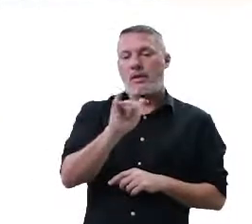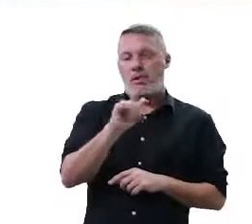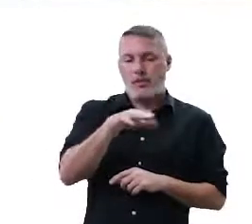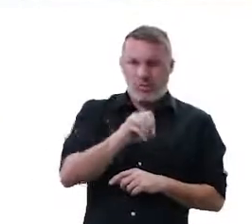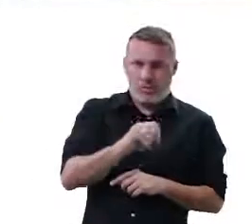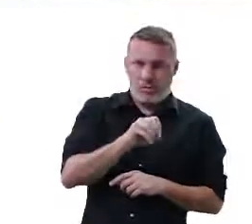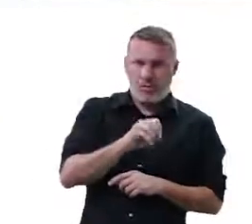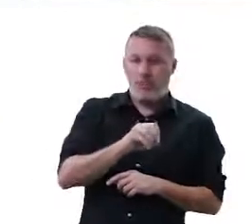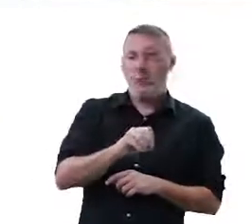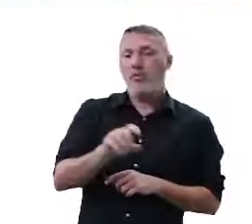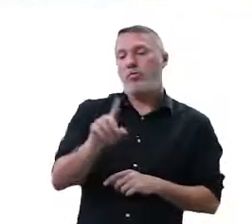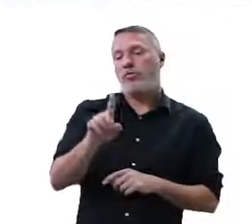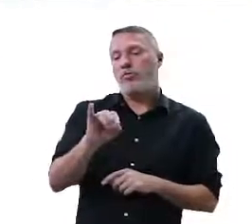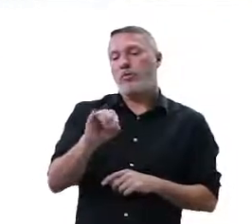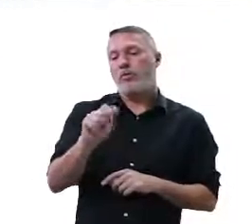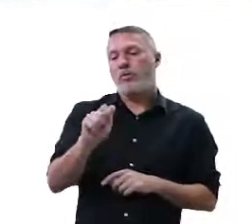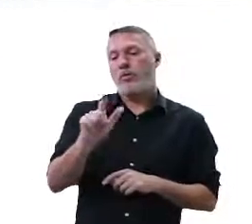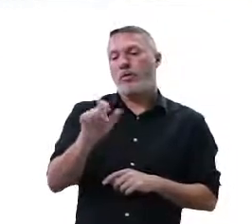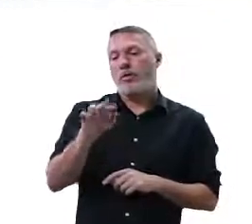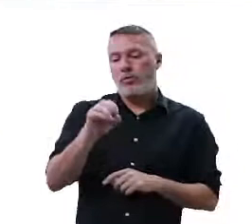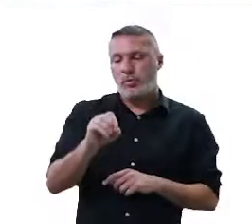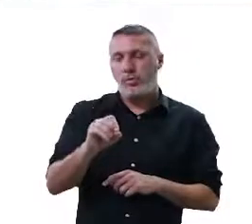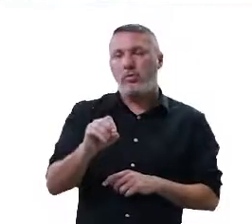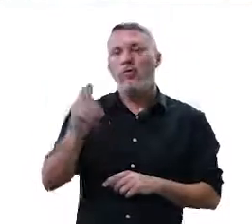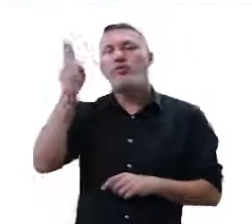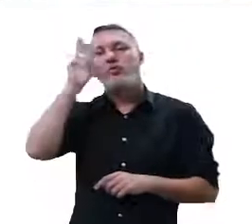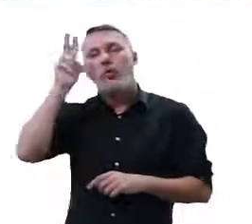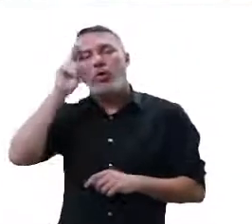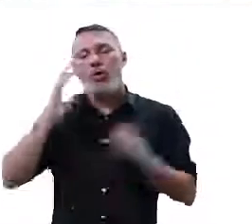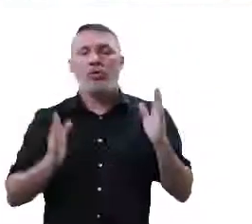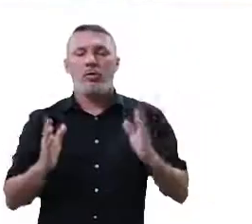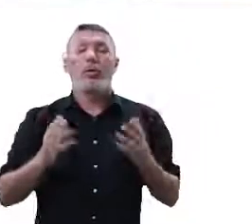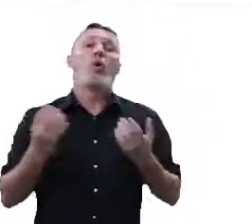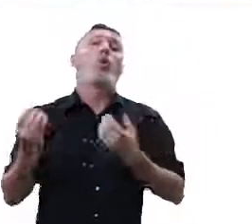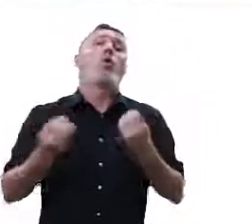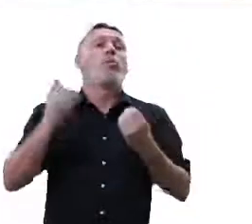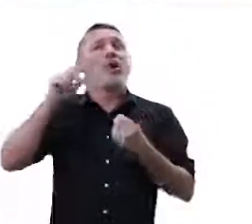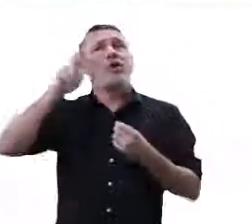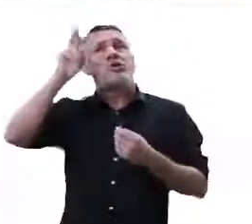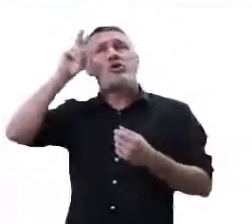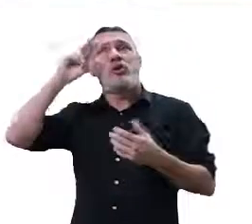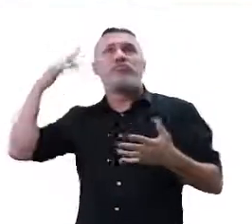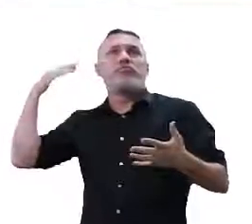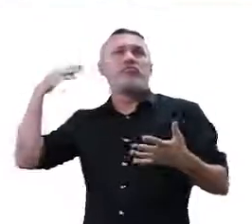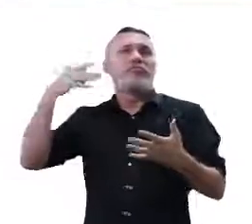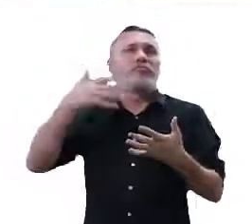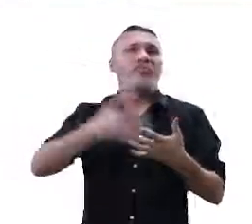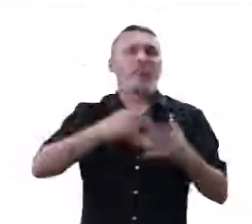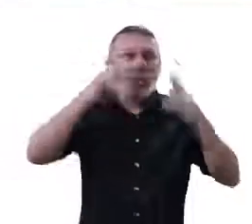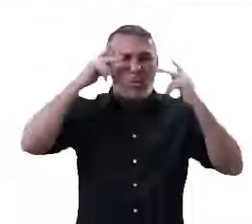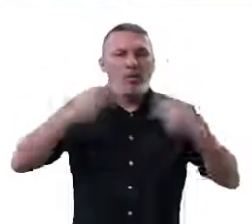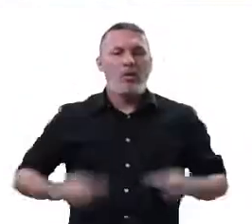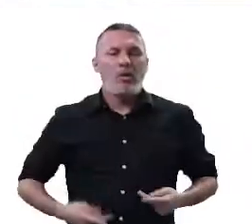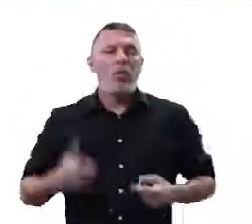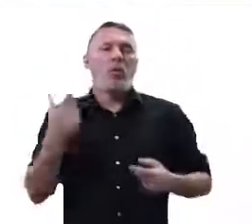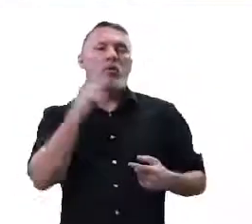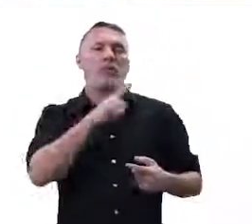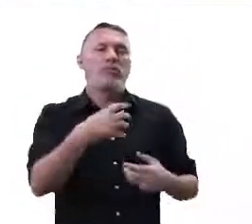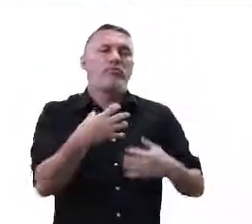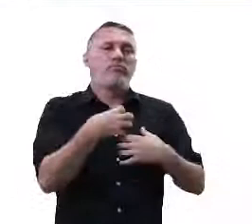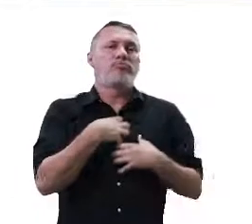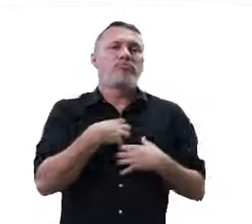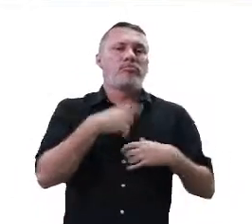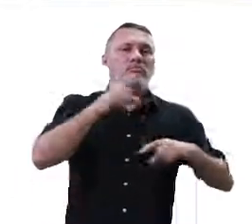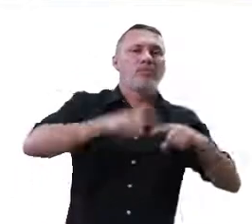os indivíduos se organizam ao longo da história, daí o histórico, para a satisfação das suas necessidades materiais,